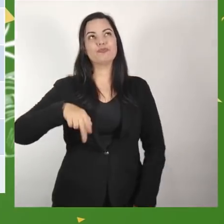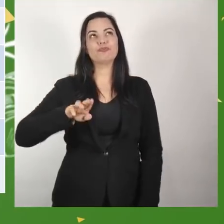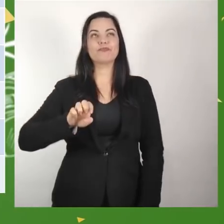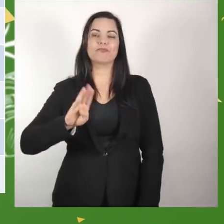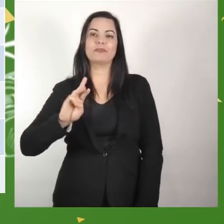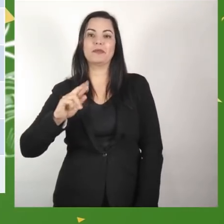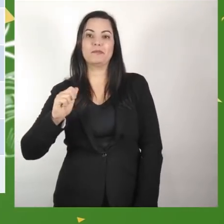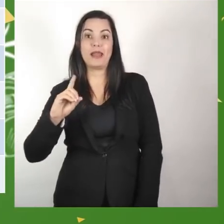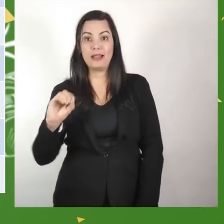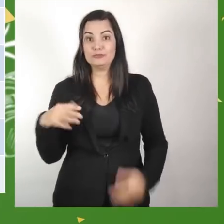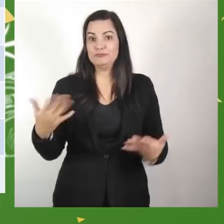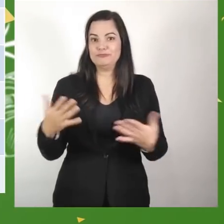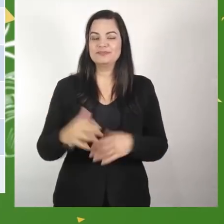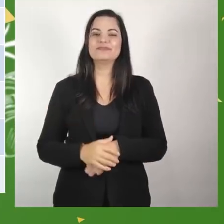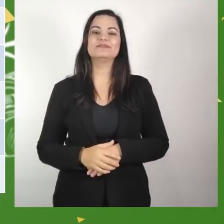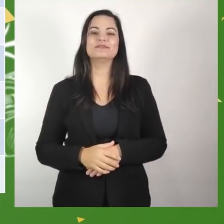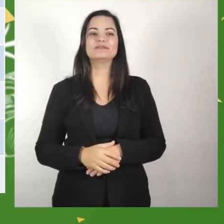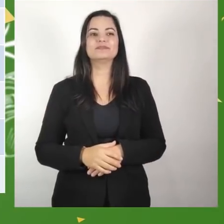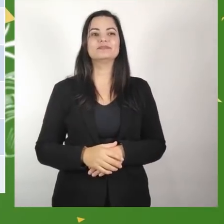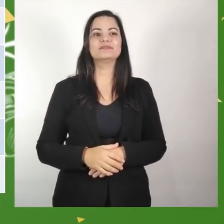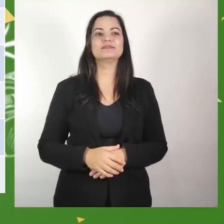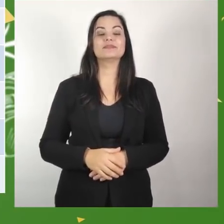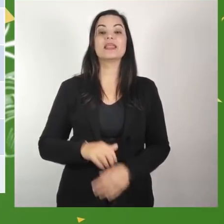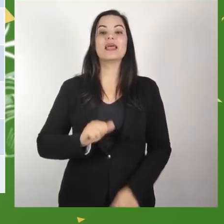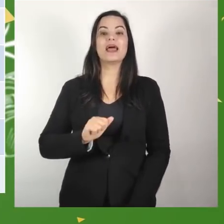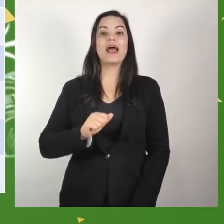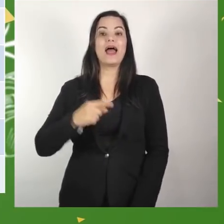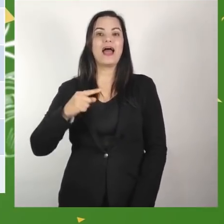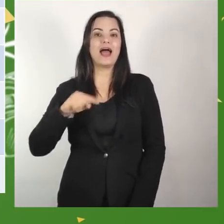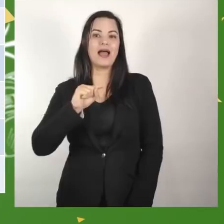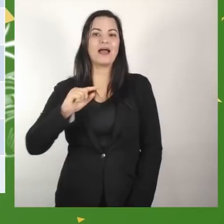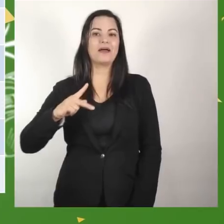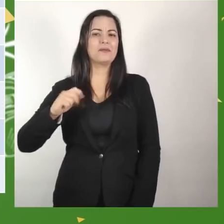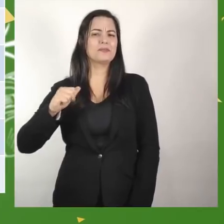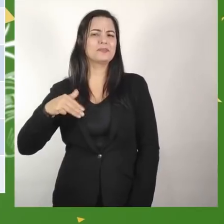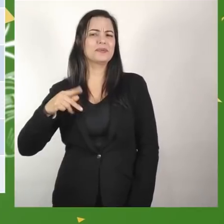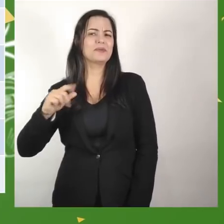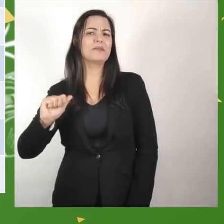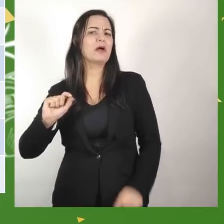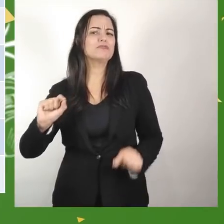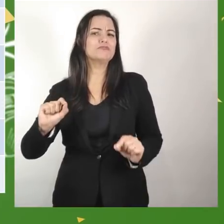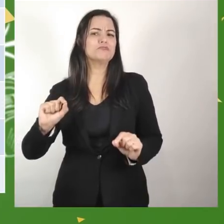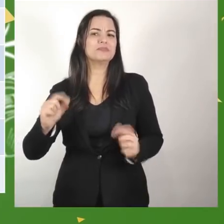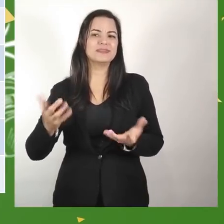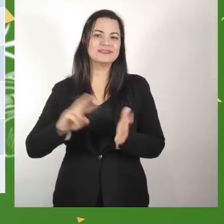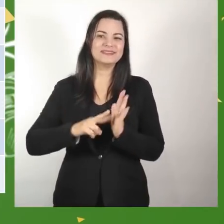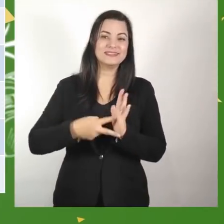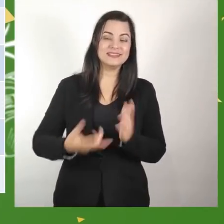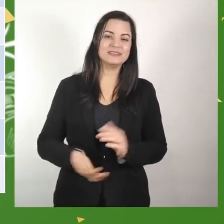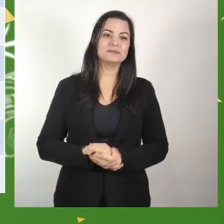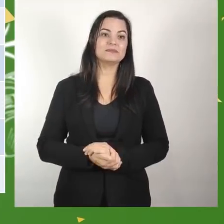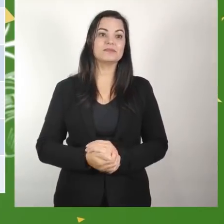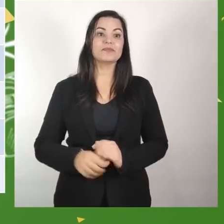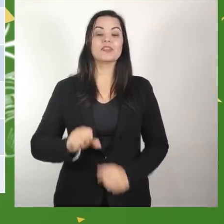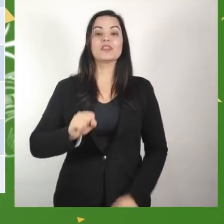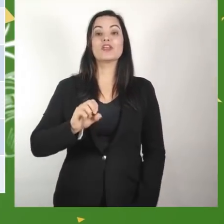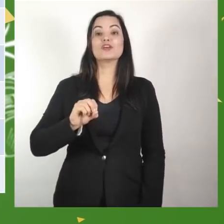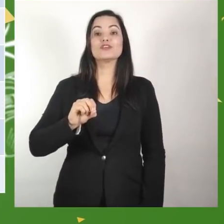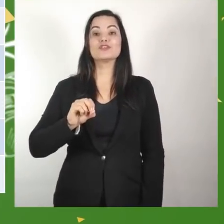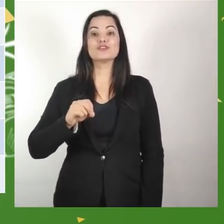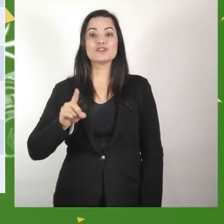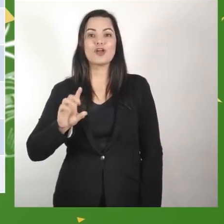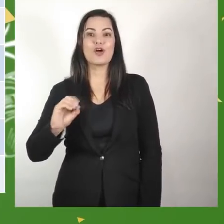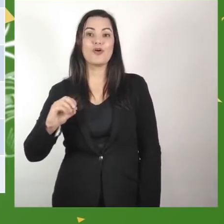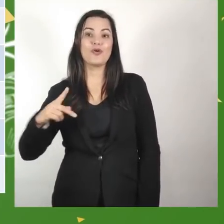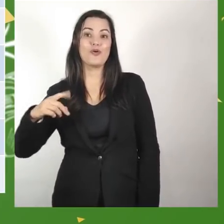o que isso significa, tá bom? A pampa, tô a pampa. O que representa isso?